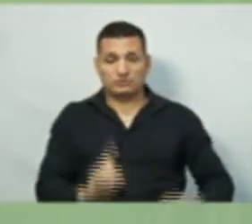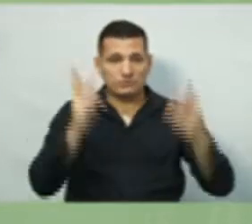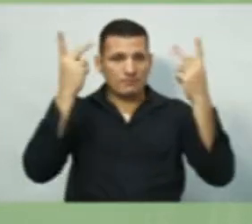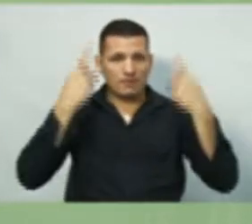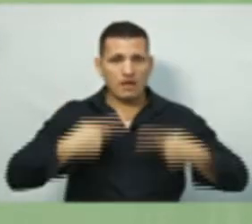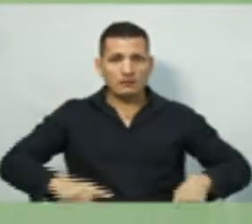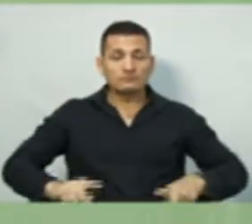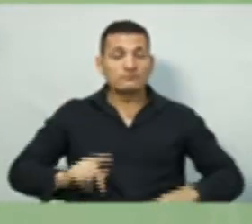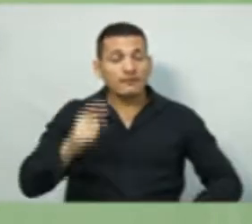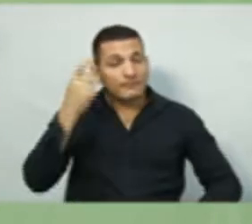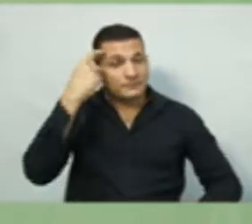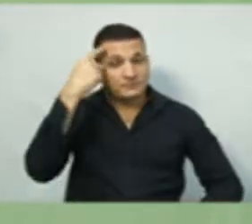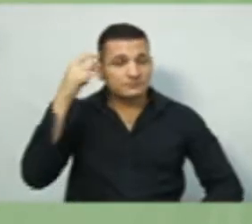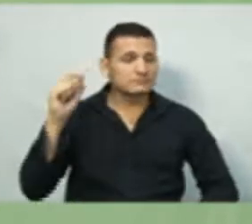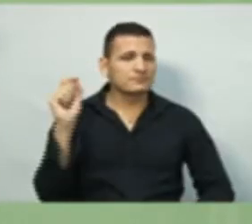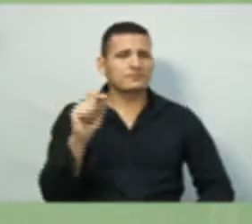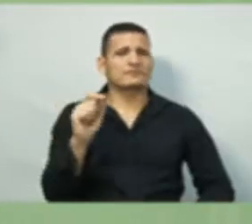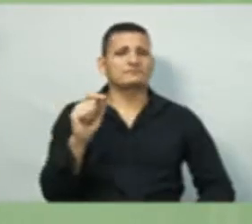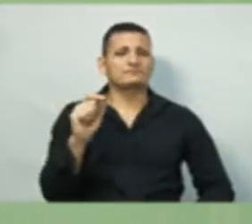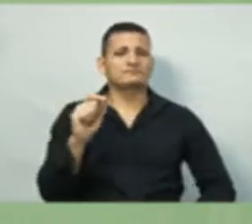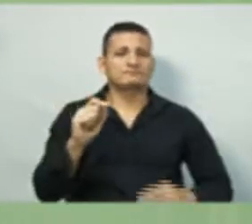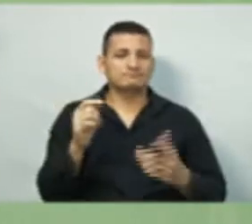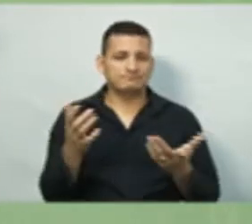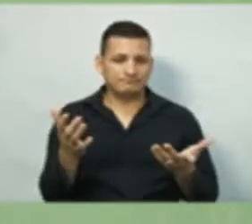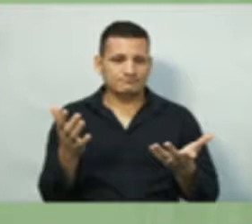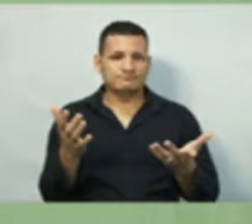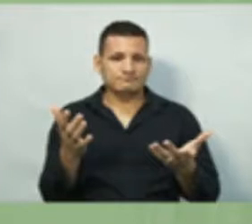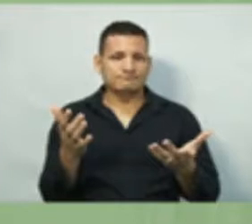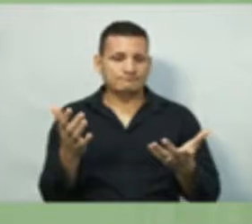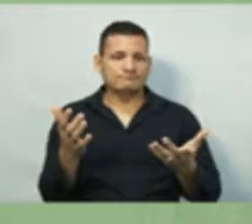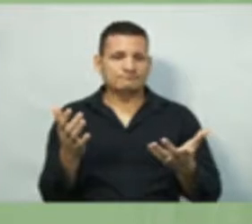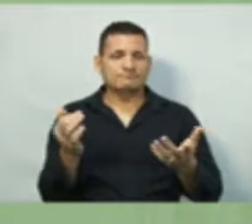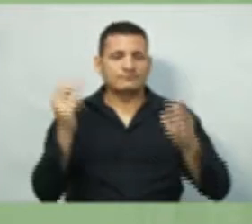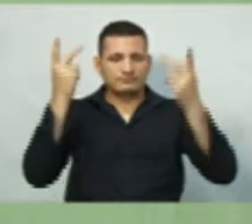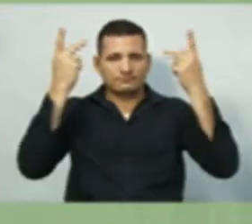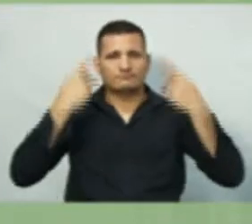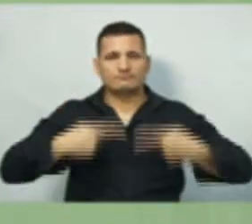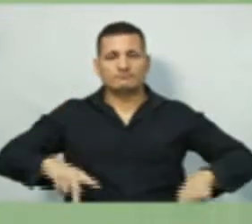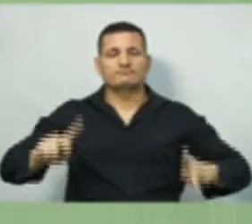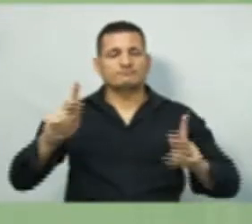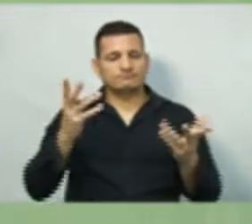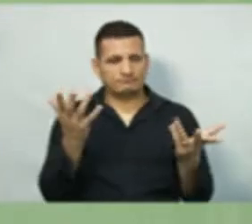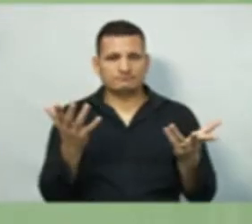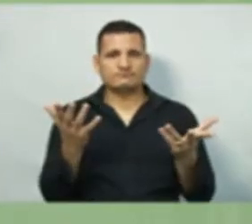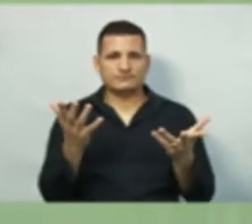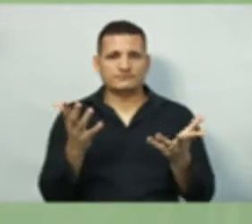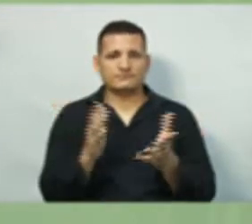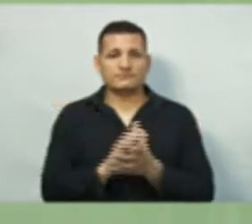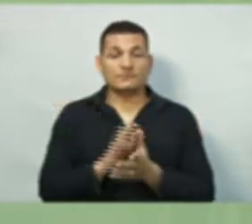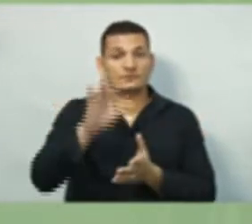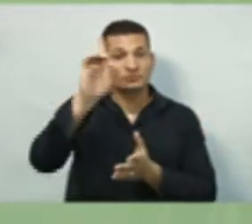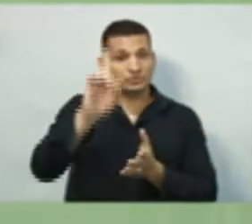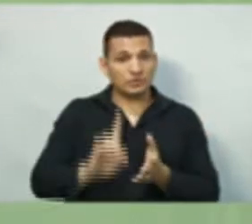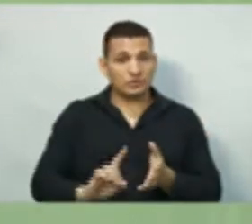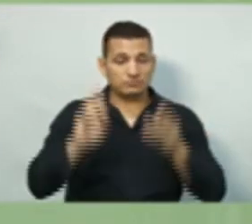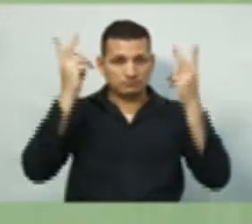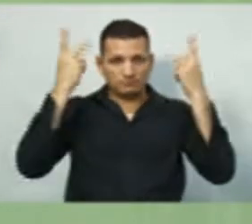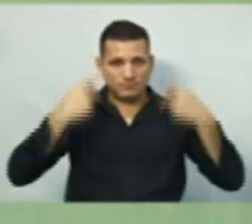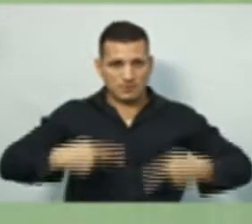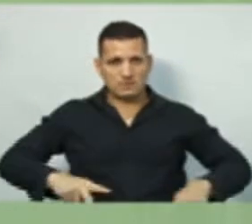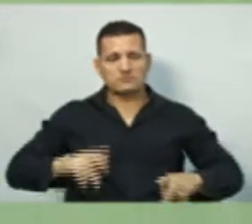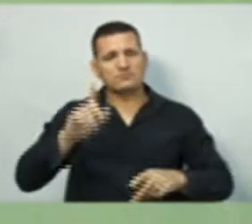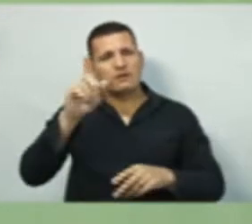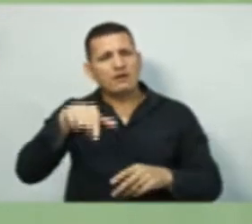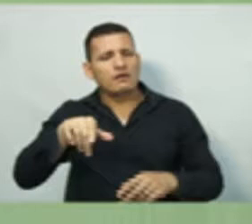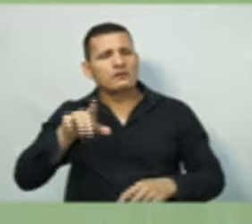no... Isso mesmo, galerinha. Estamos pensando no homem. Direitos humanos são